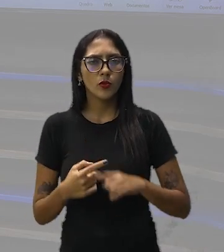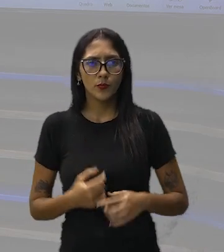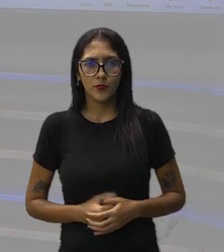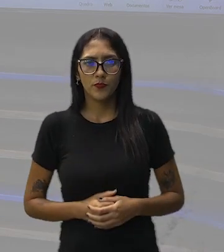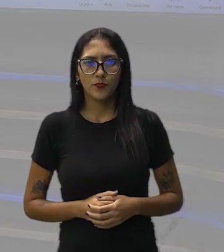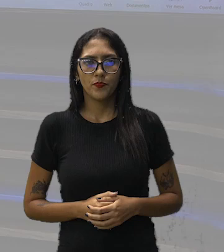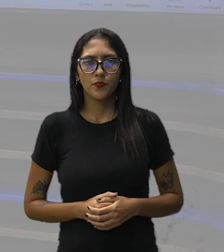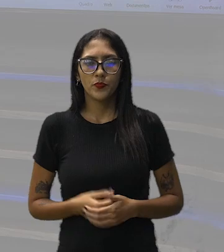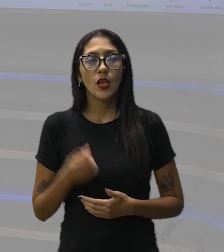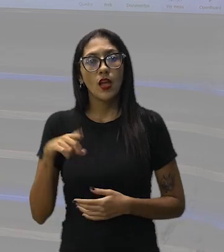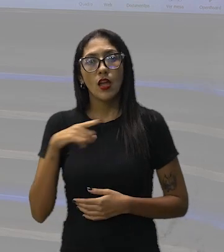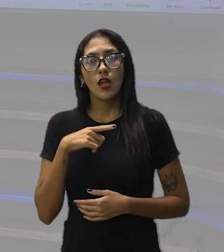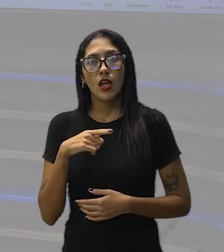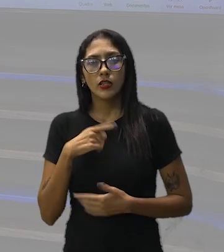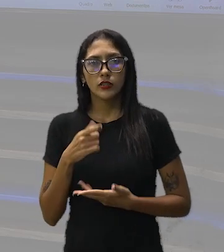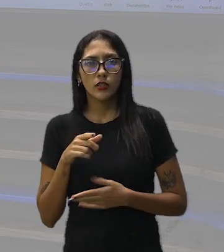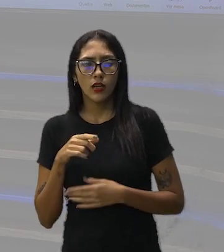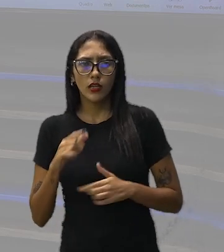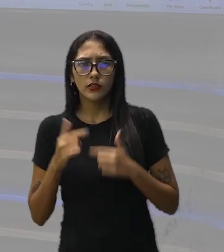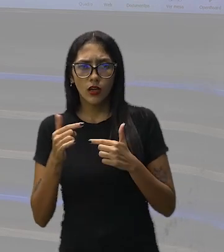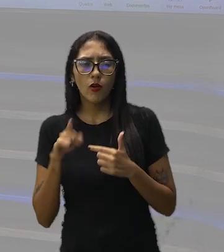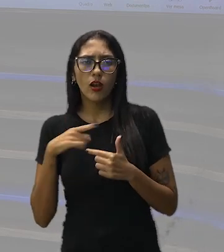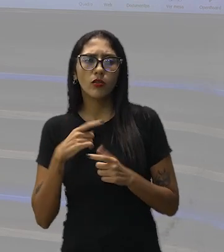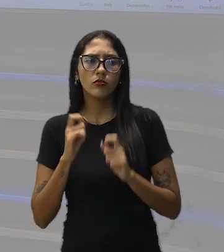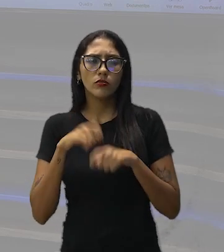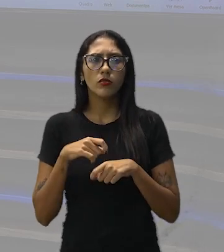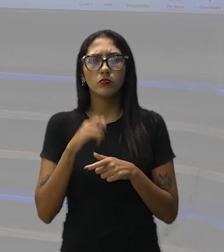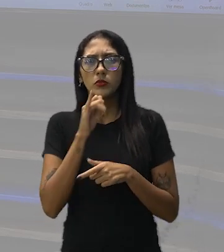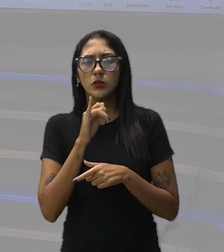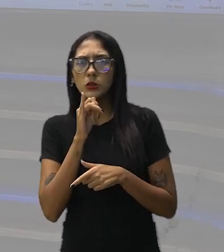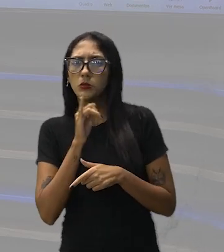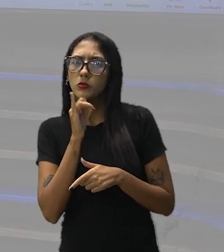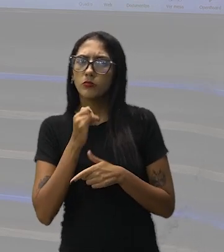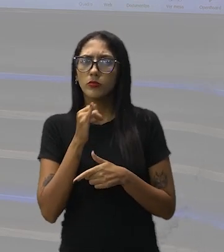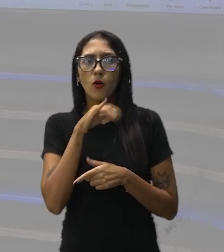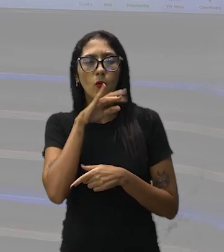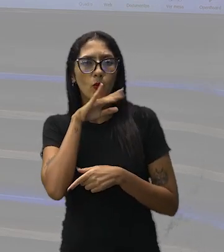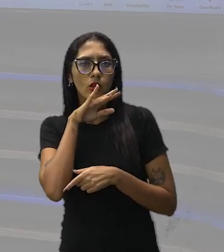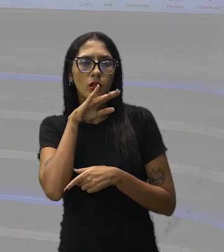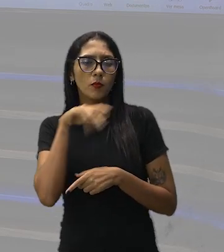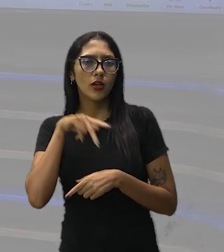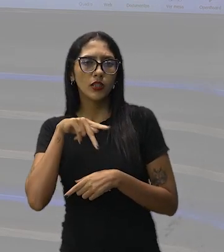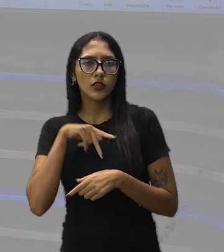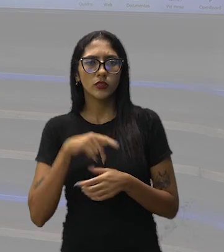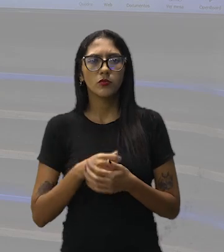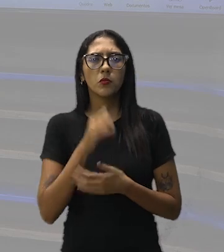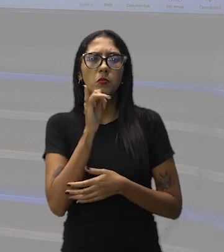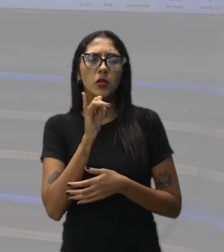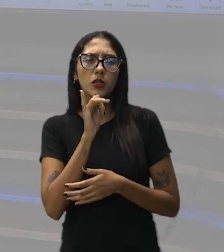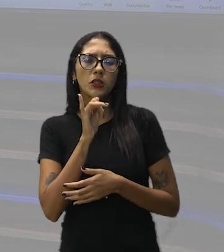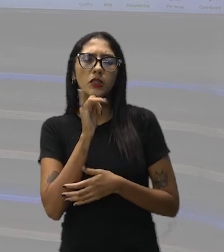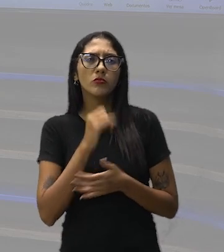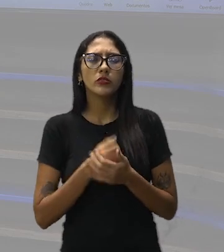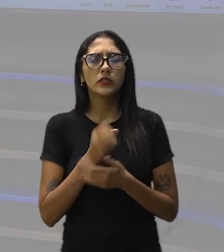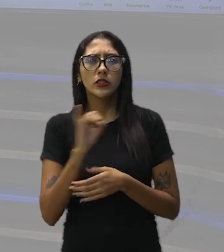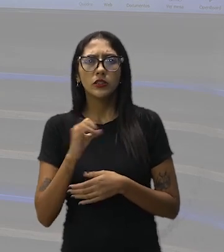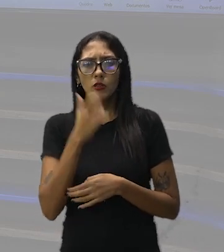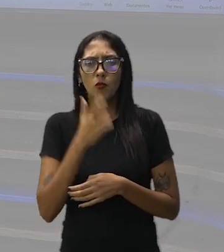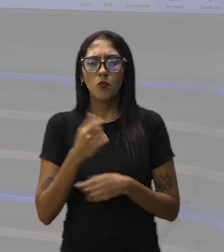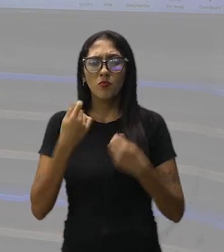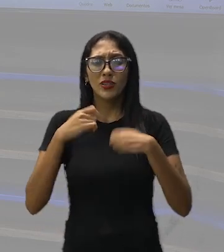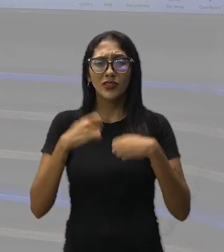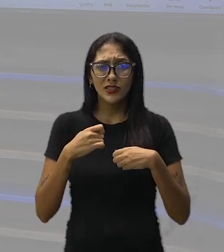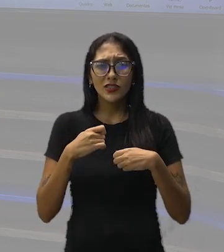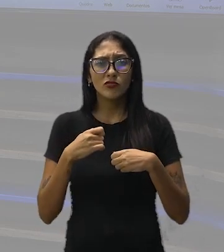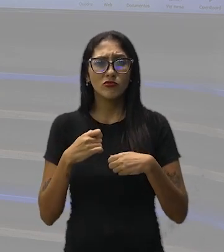aí, essa atitude ela pode estar te trazendo malefício. Porque se você precisa do transporte público, você vai